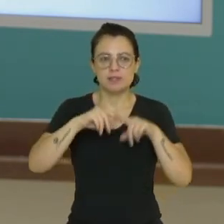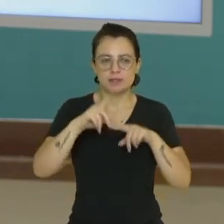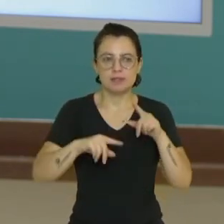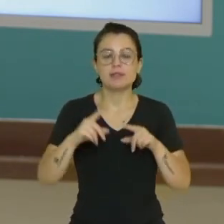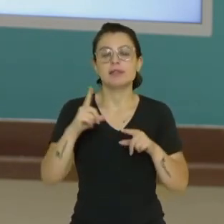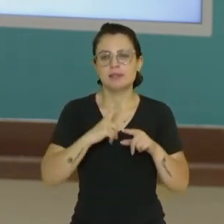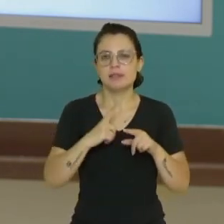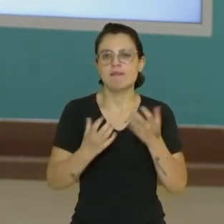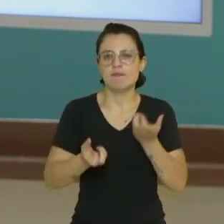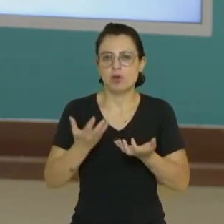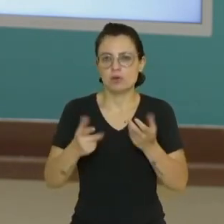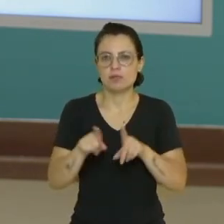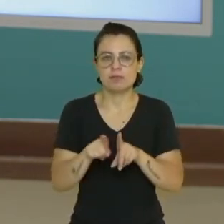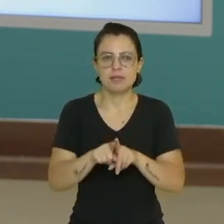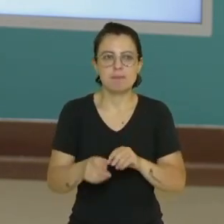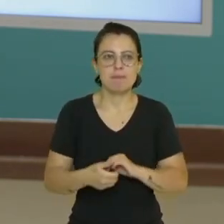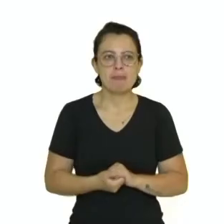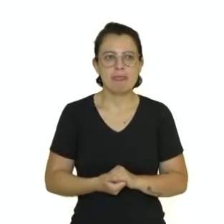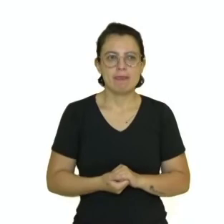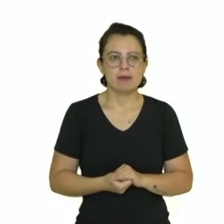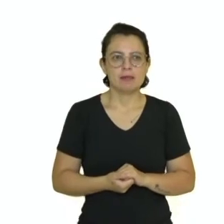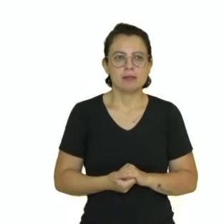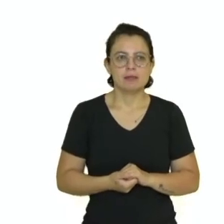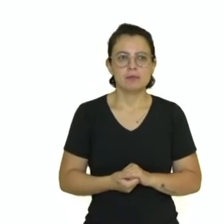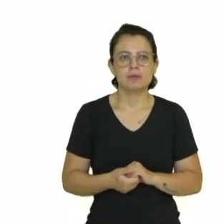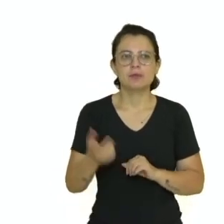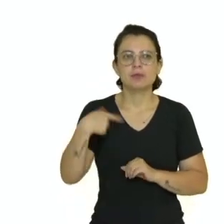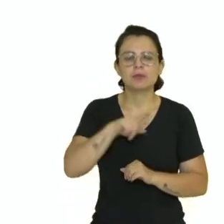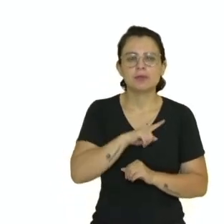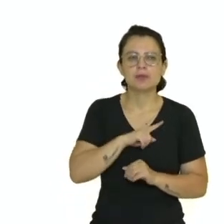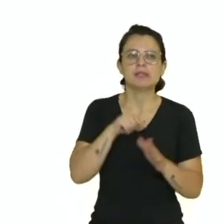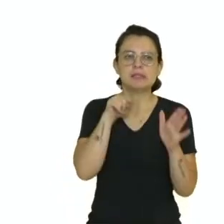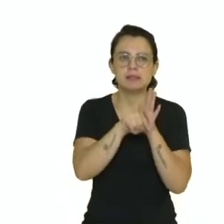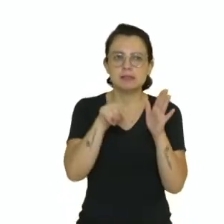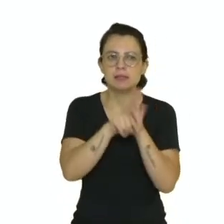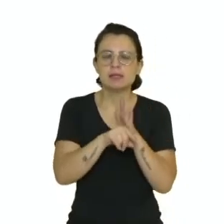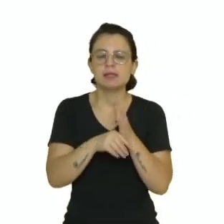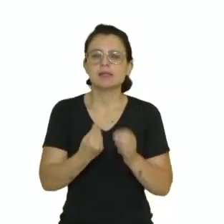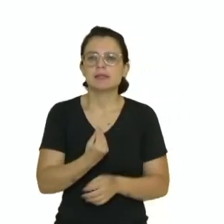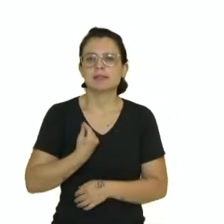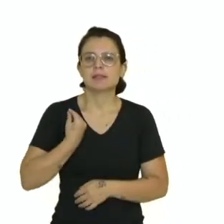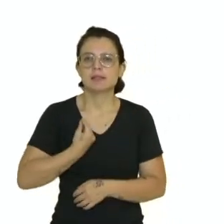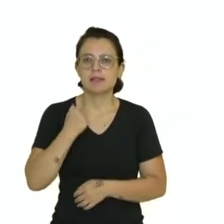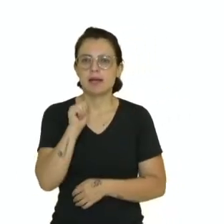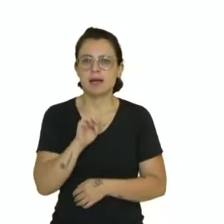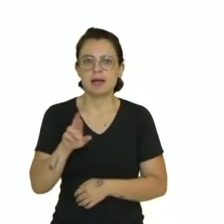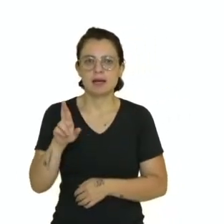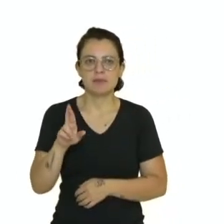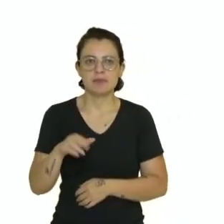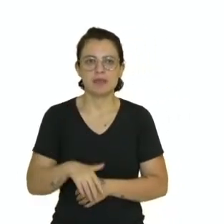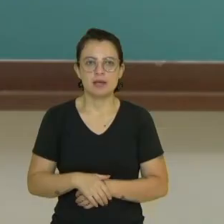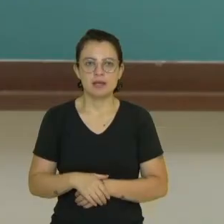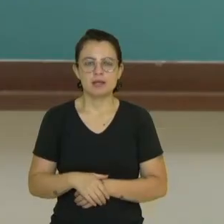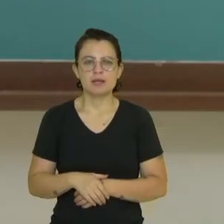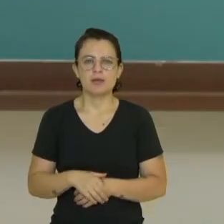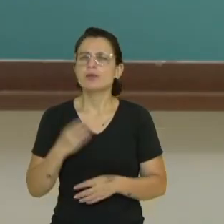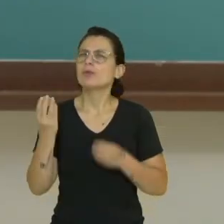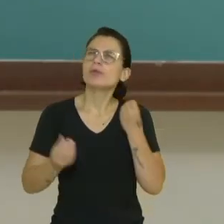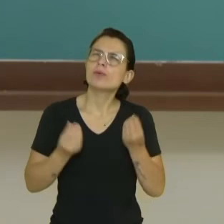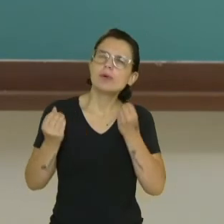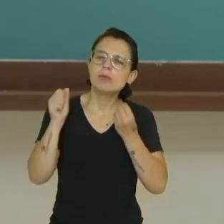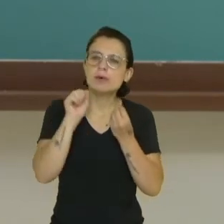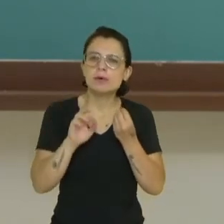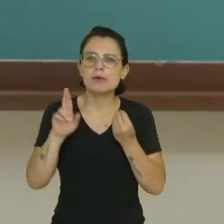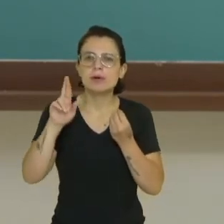com fogo. Vamos dar uma olhadinha? Vamos investigar a existência do ar? Lá no começo da aula eu falei, como será que o